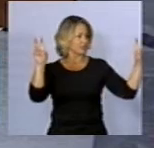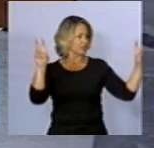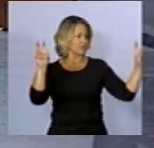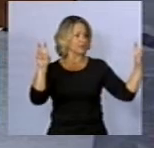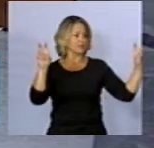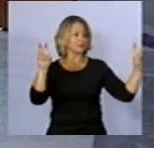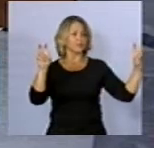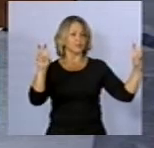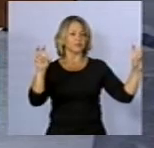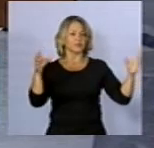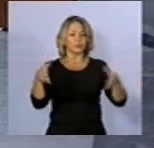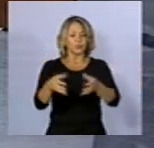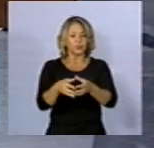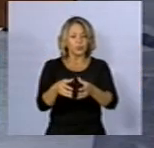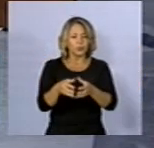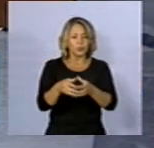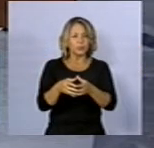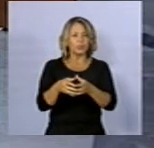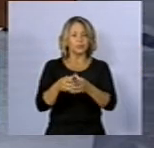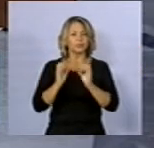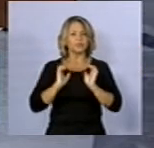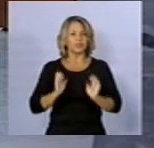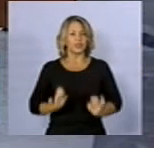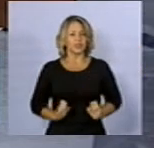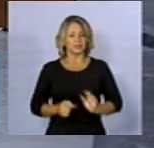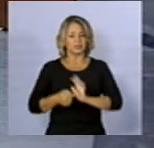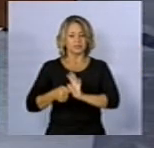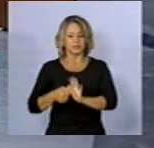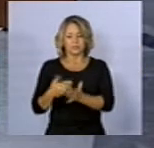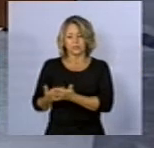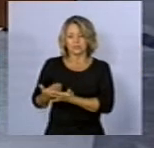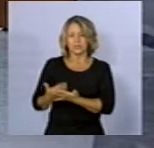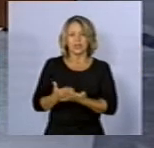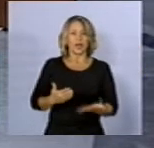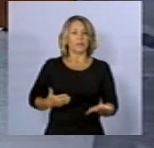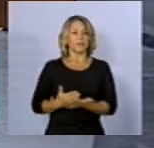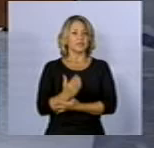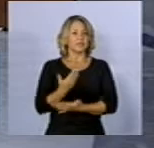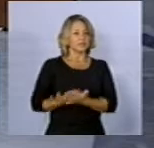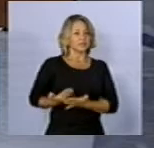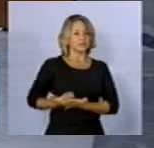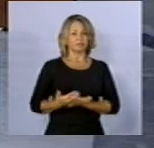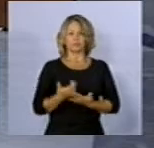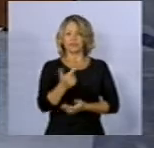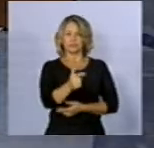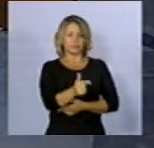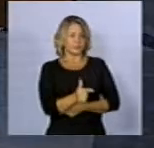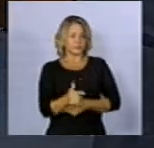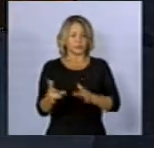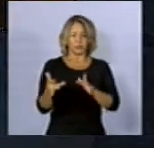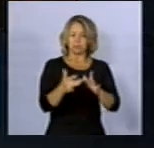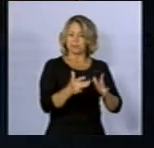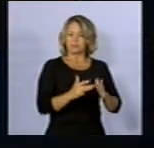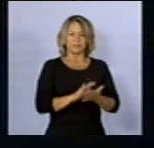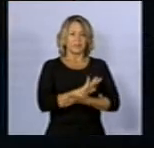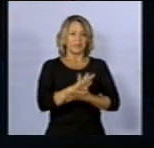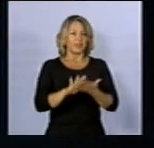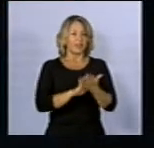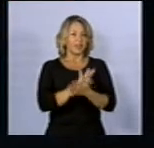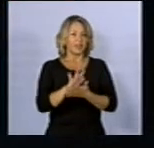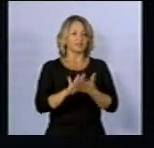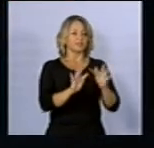da Comissão de Ética, que aprovou a realização desse estudo, não tínhamos nenhum contato com